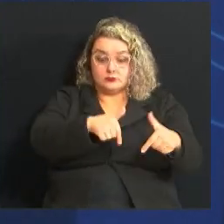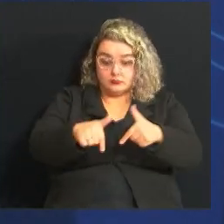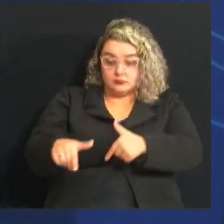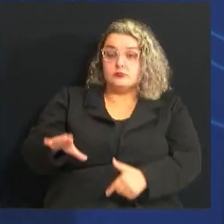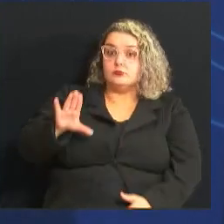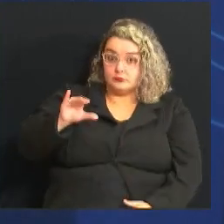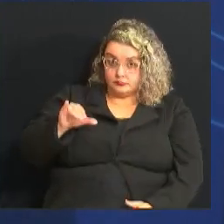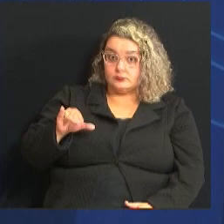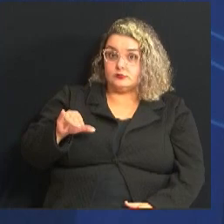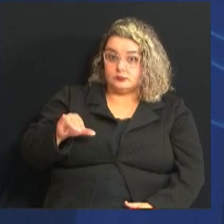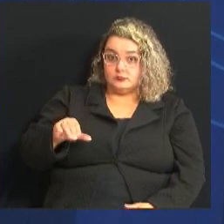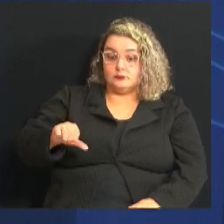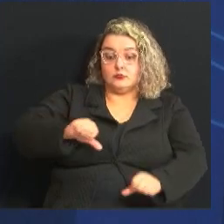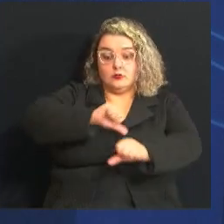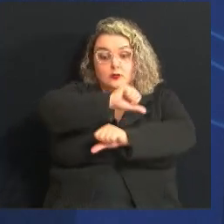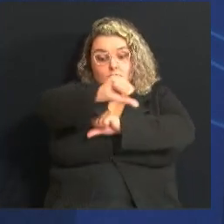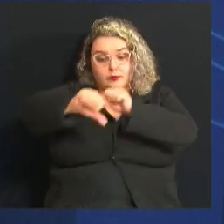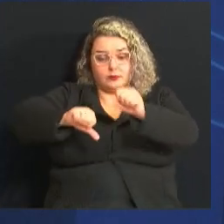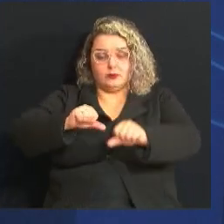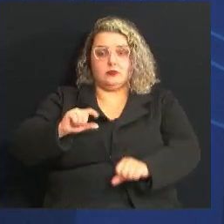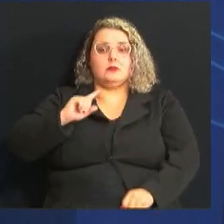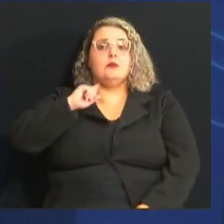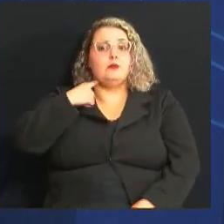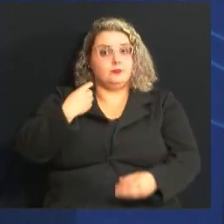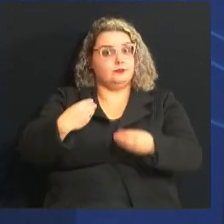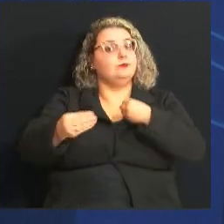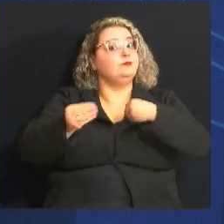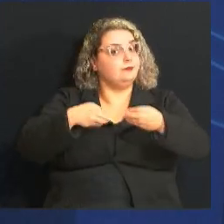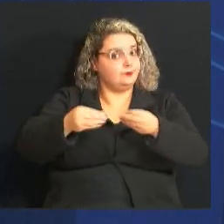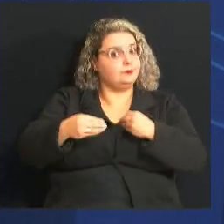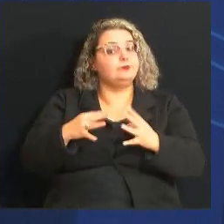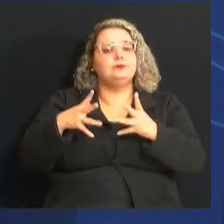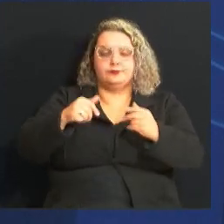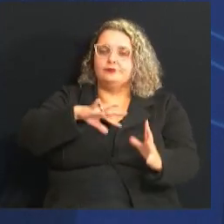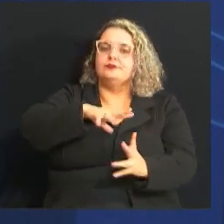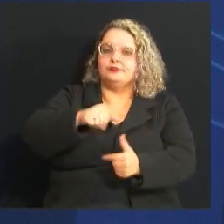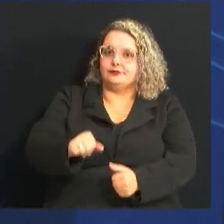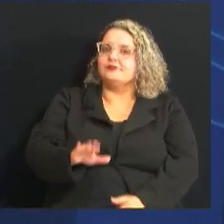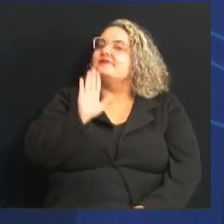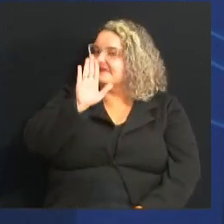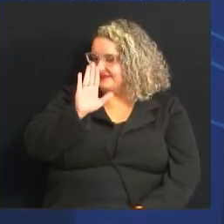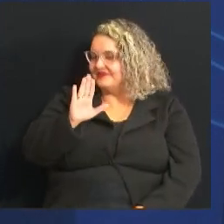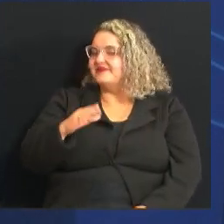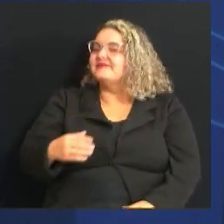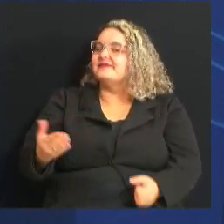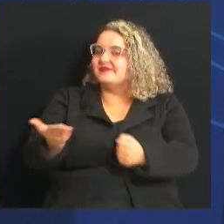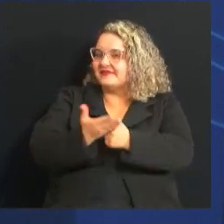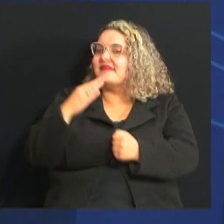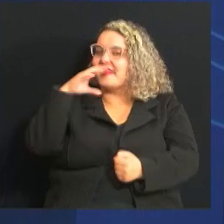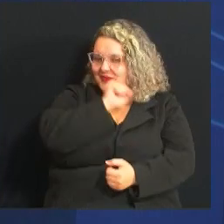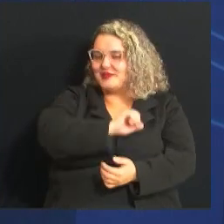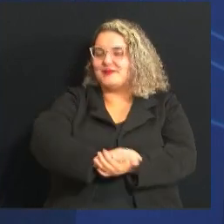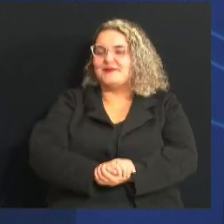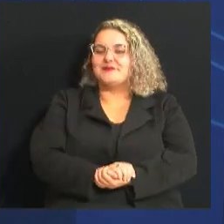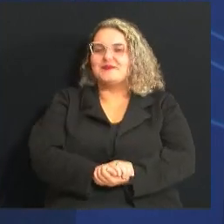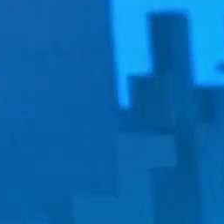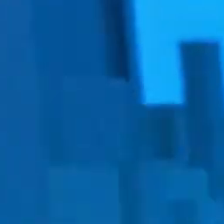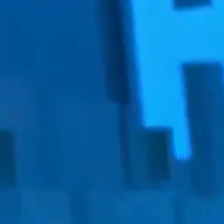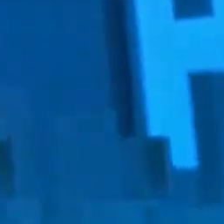poder reverter a poluição de plásticos em todo o mundo. Não saia daí que o nosso intervalo é rapidinho.